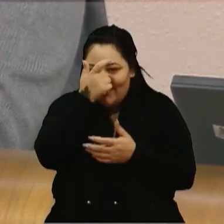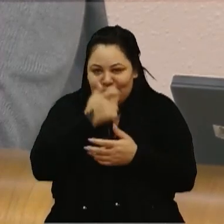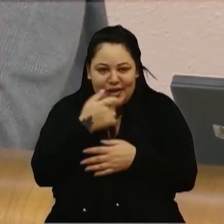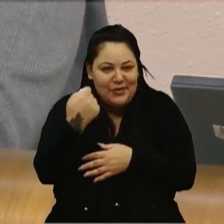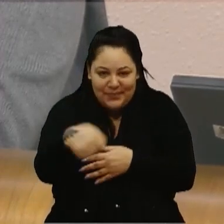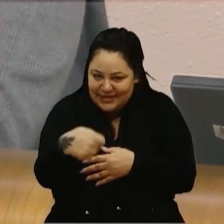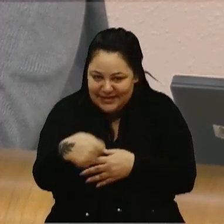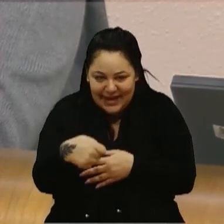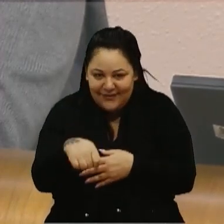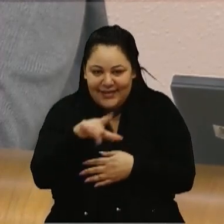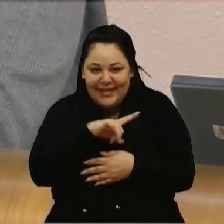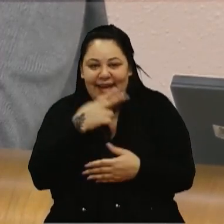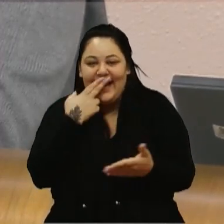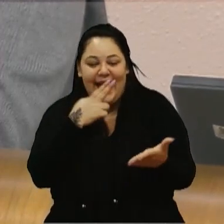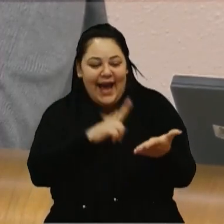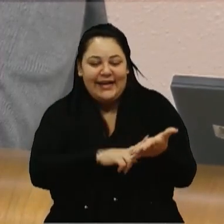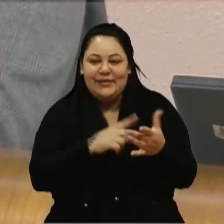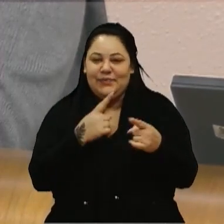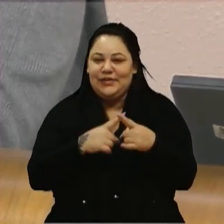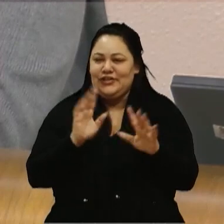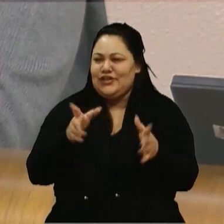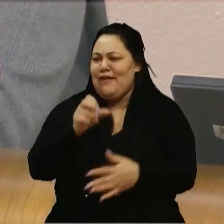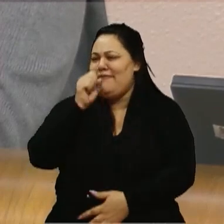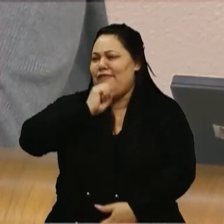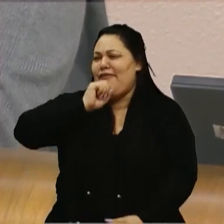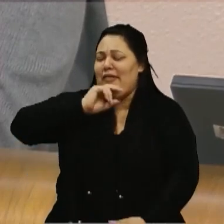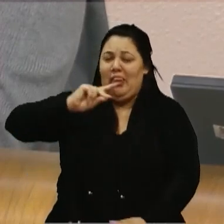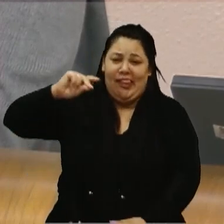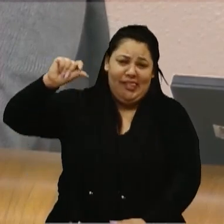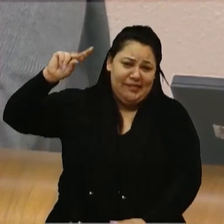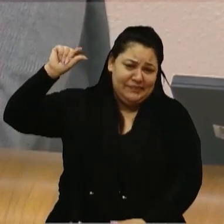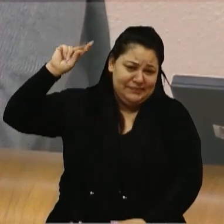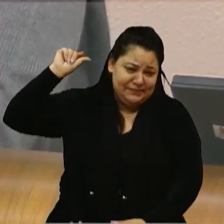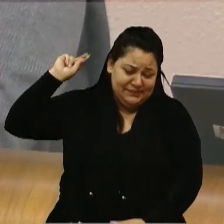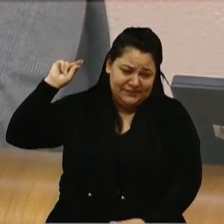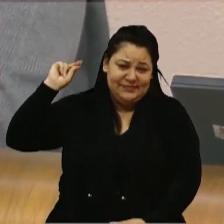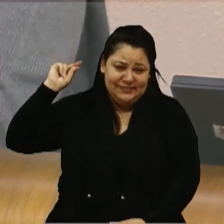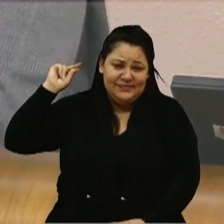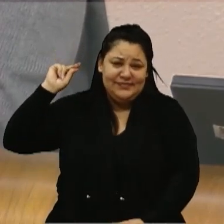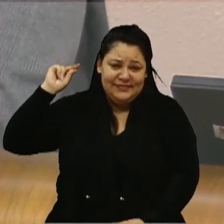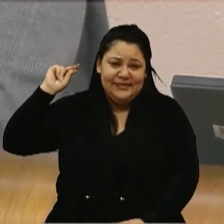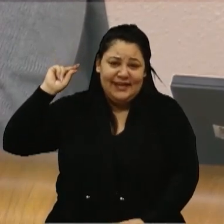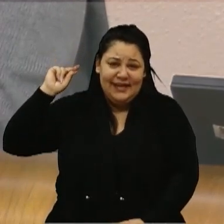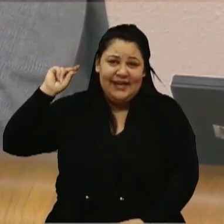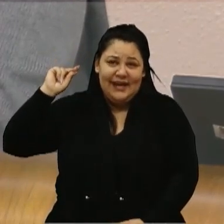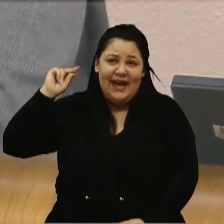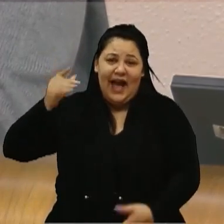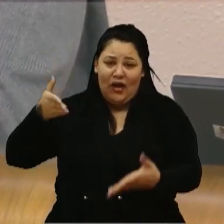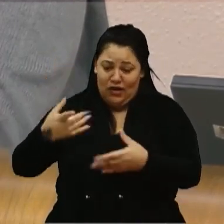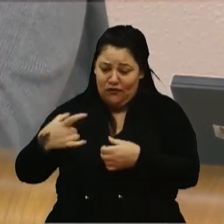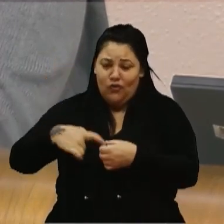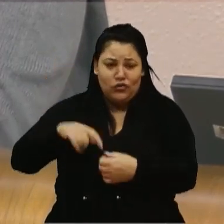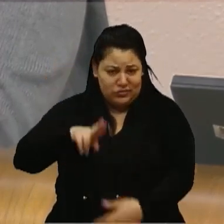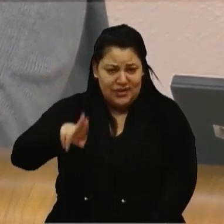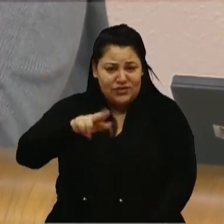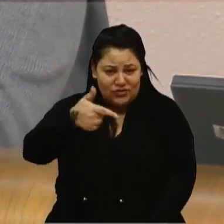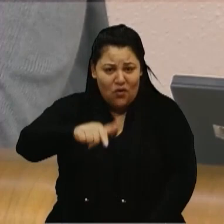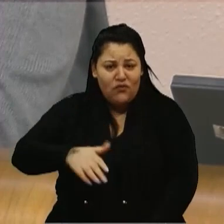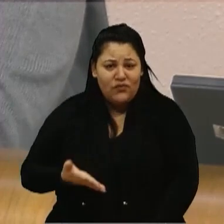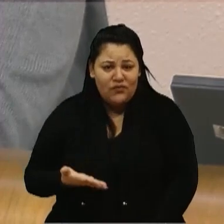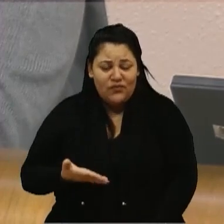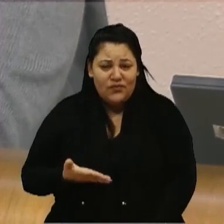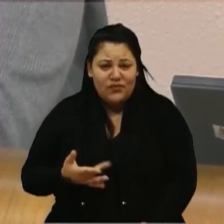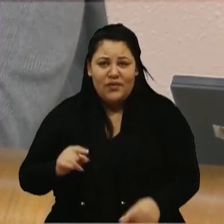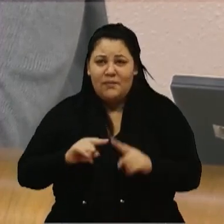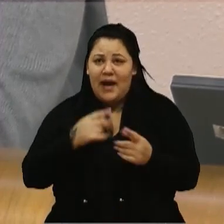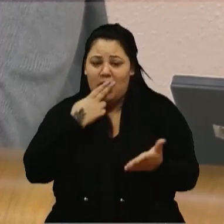carta reivindicatória que a gente usou no tempo do Vitório 3. Aí nós voltamos a usar agora, né? Só que as